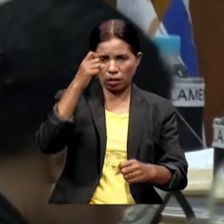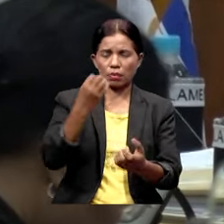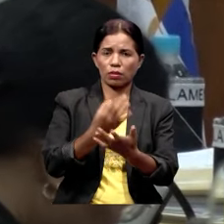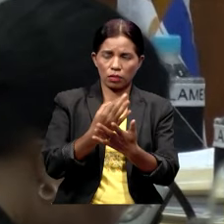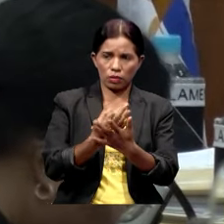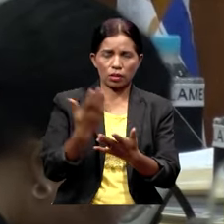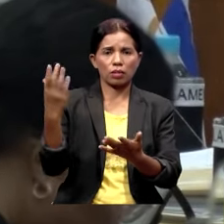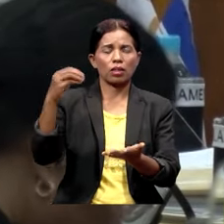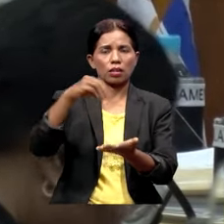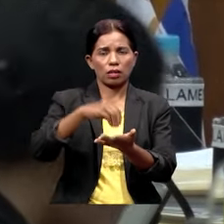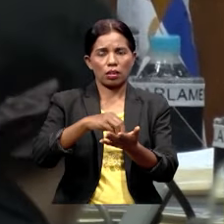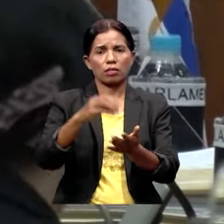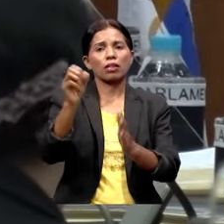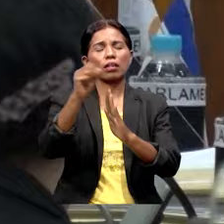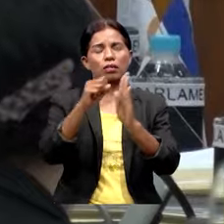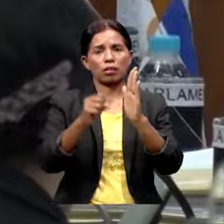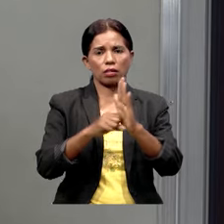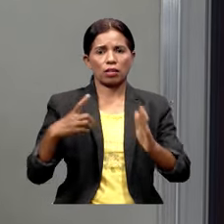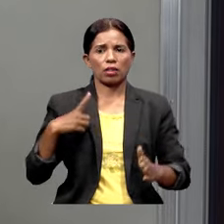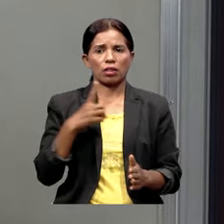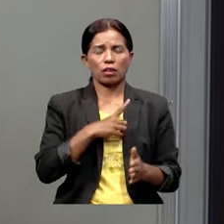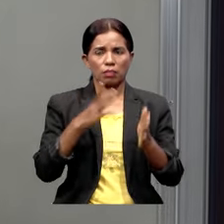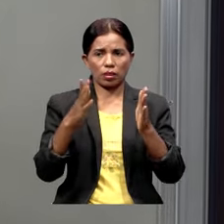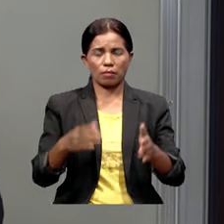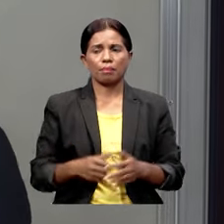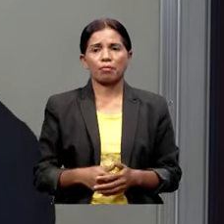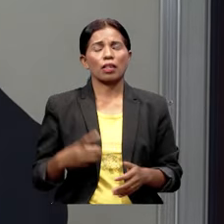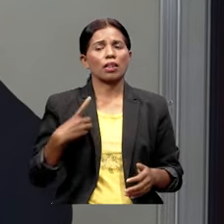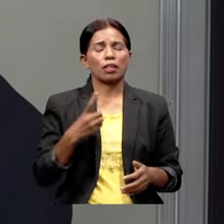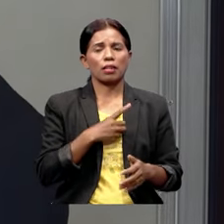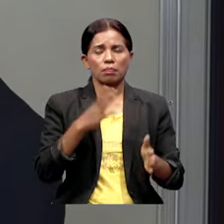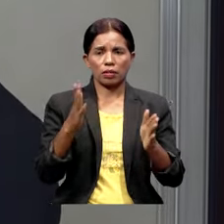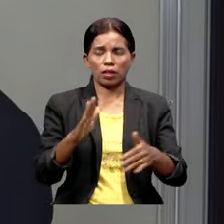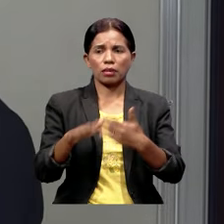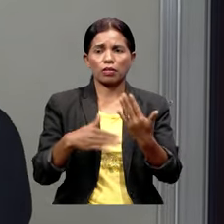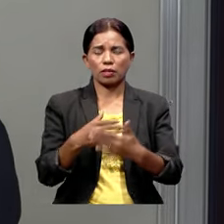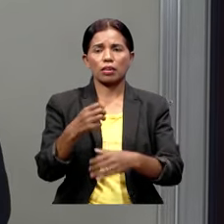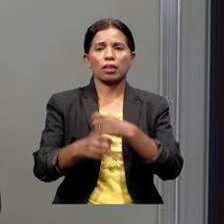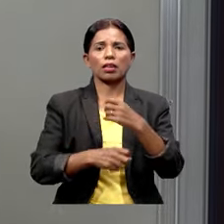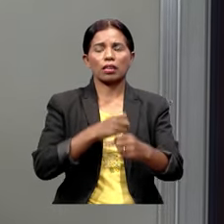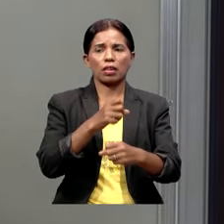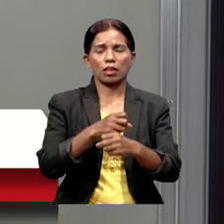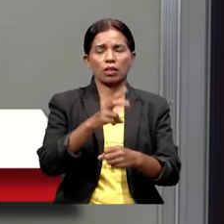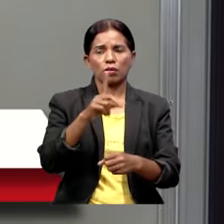refere previsto ona ia estatuto deputado Nian. Deputado Sira ia tina Sira, antes de